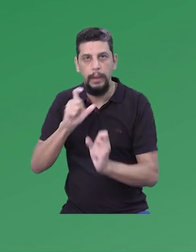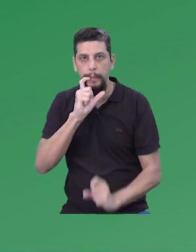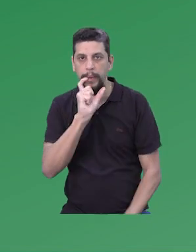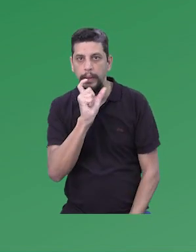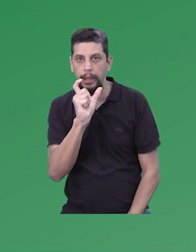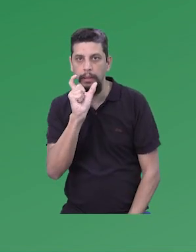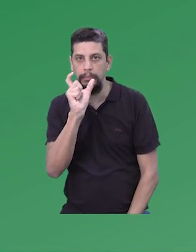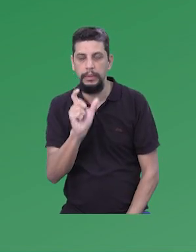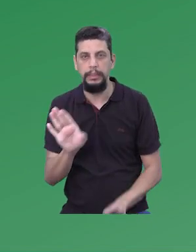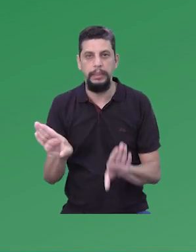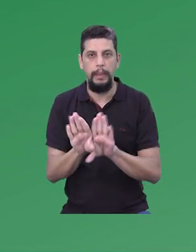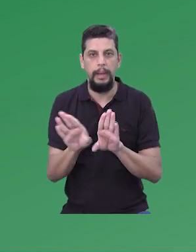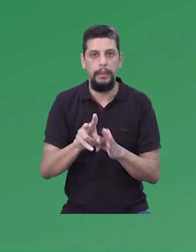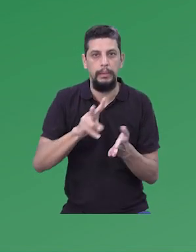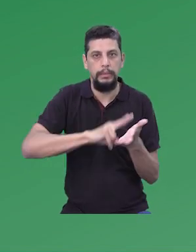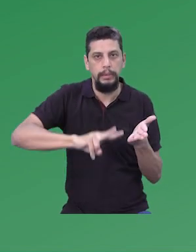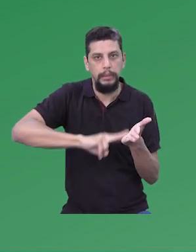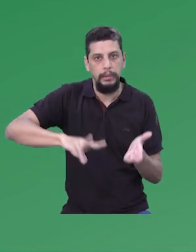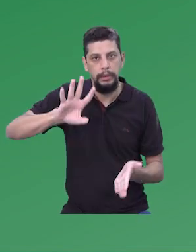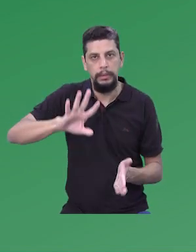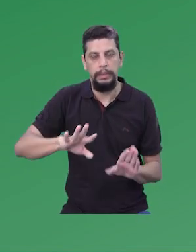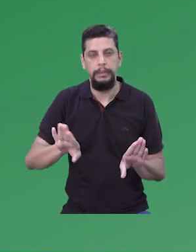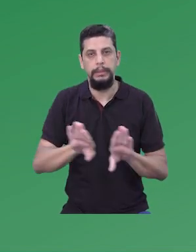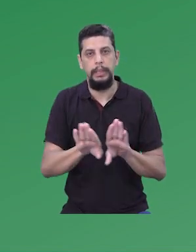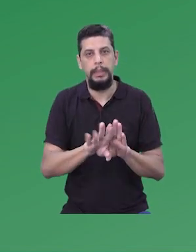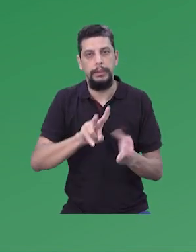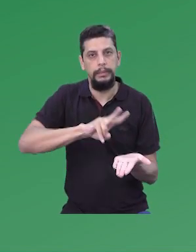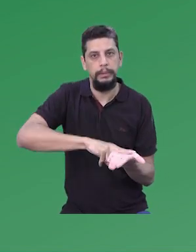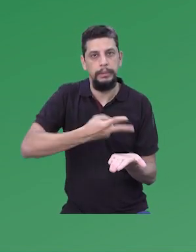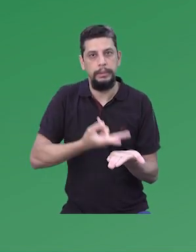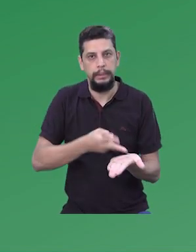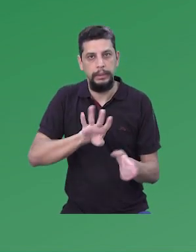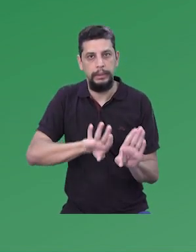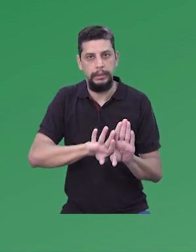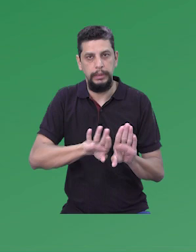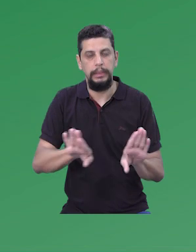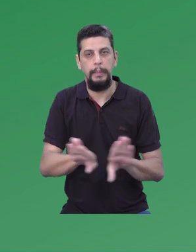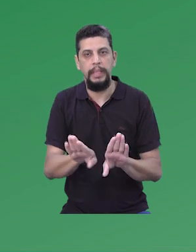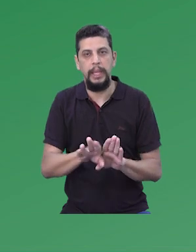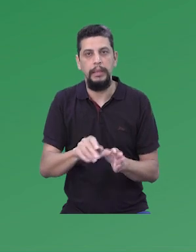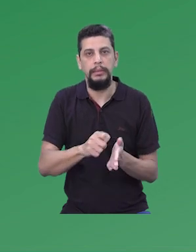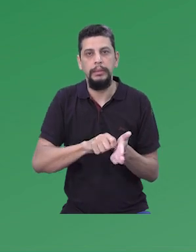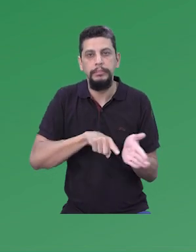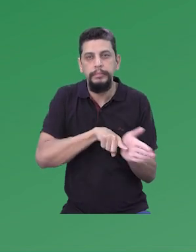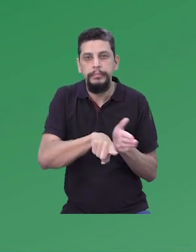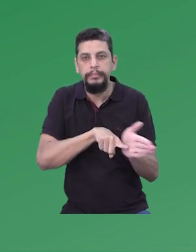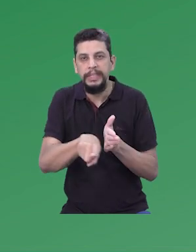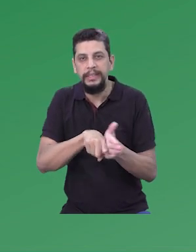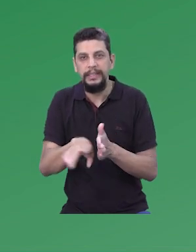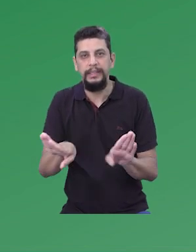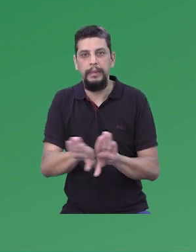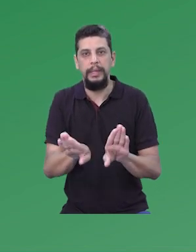caça-palavras, leitura e interpretação, vamos ter um quiz e uma atividade.